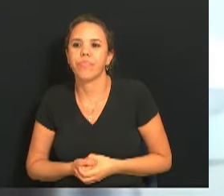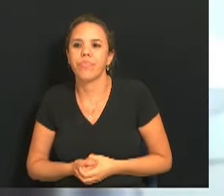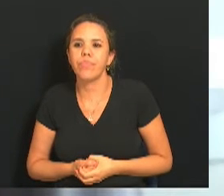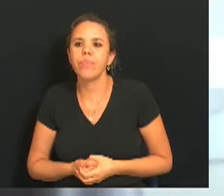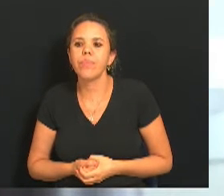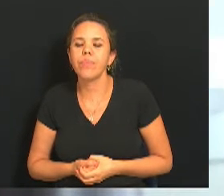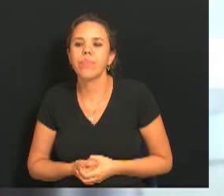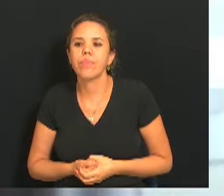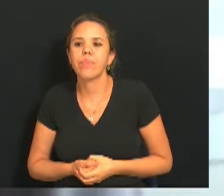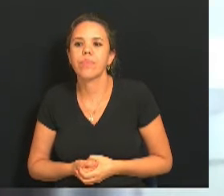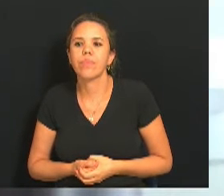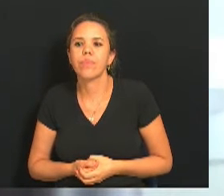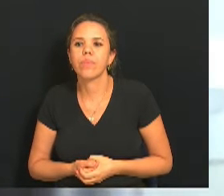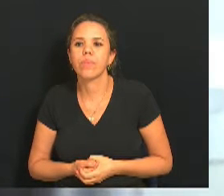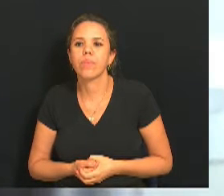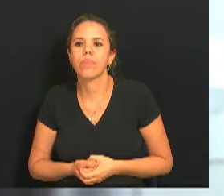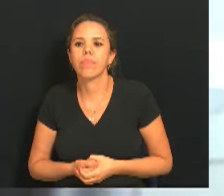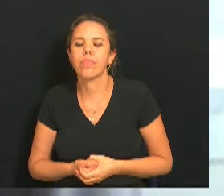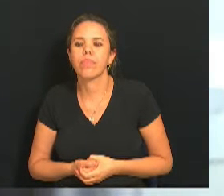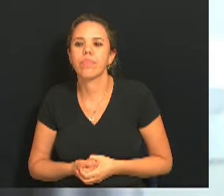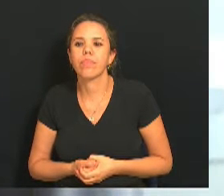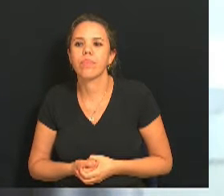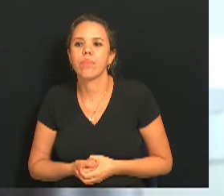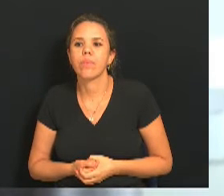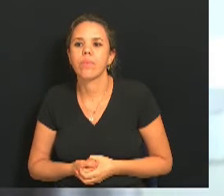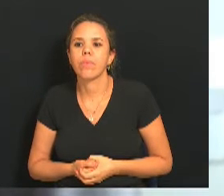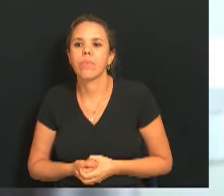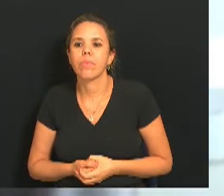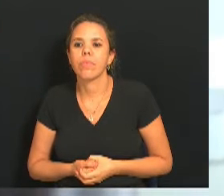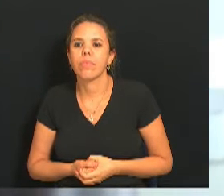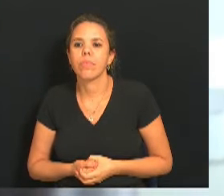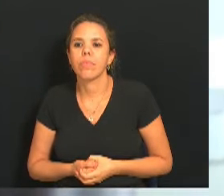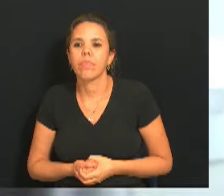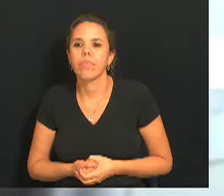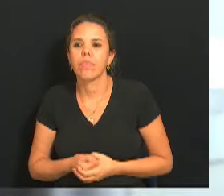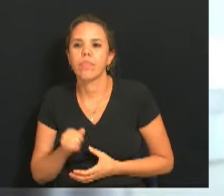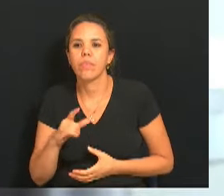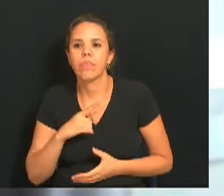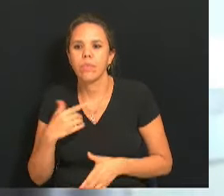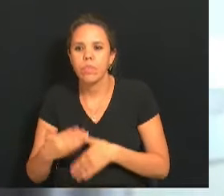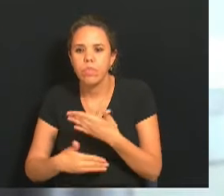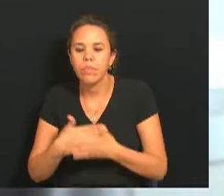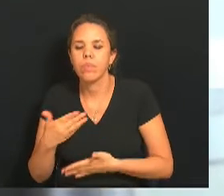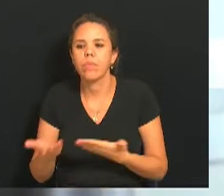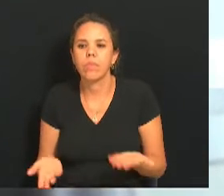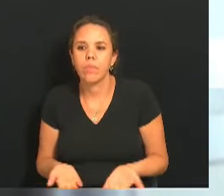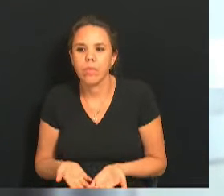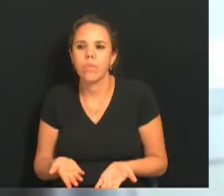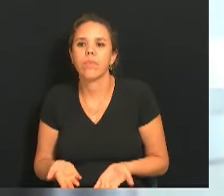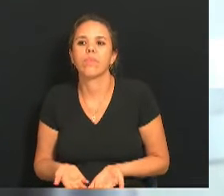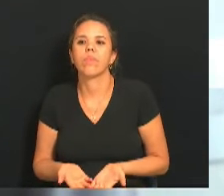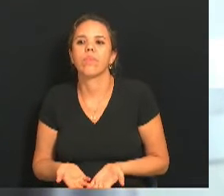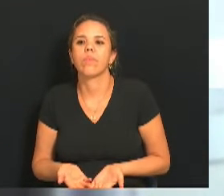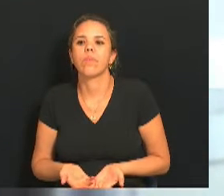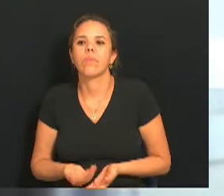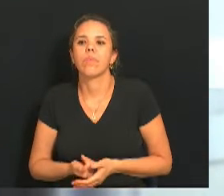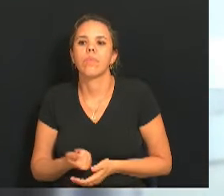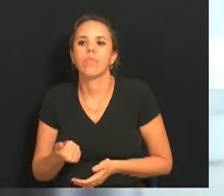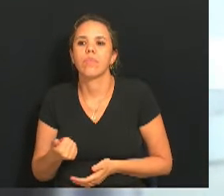ganhou todos esses contornos. Então, se a gente tivesse caminhado nessa direção, nessa primeira